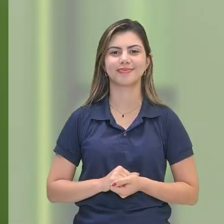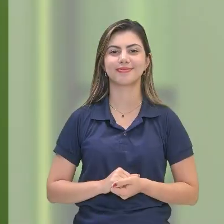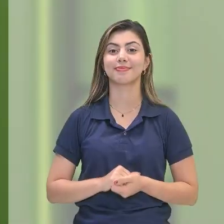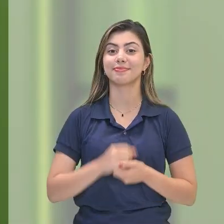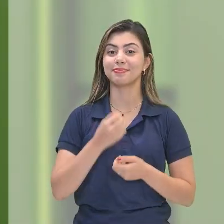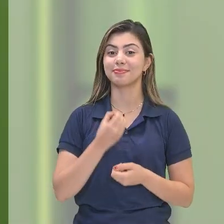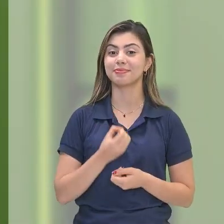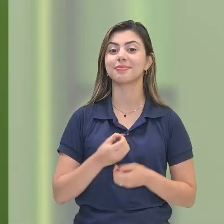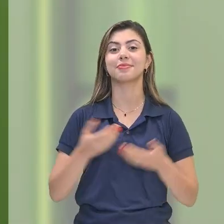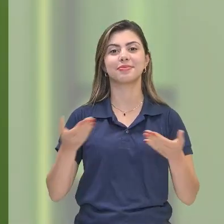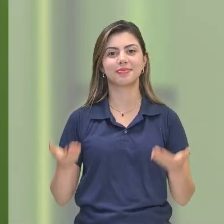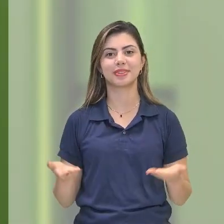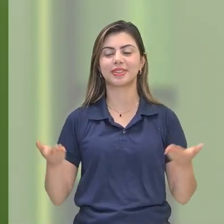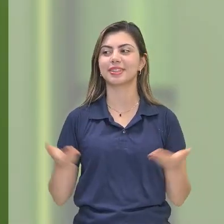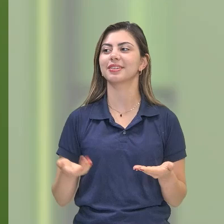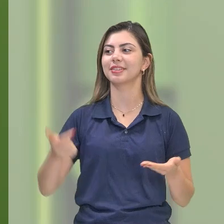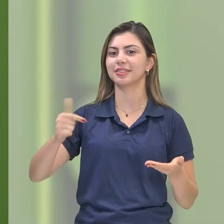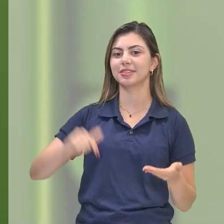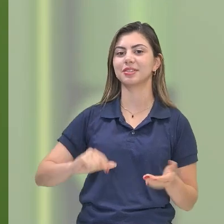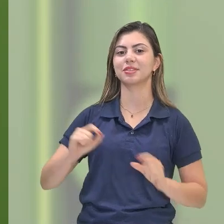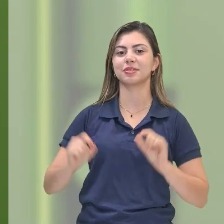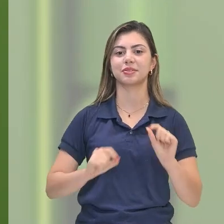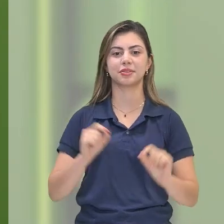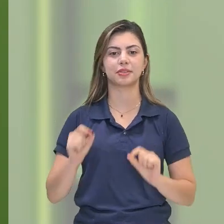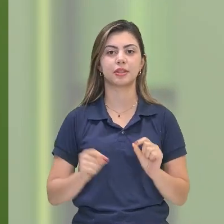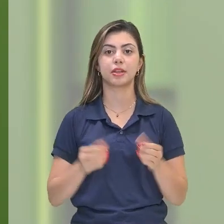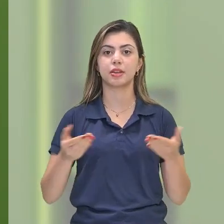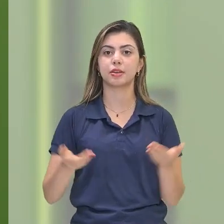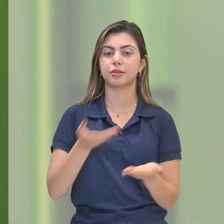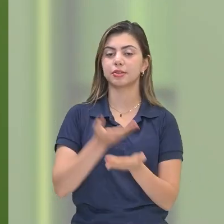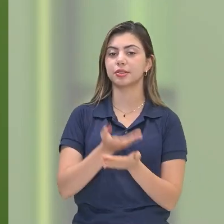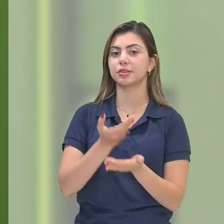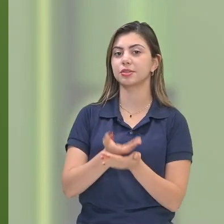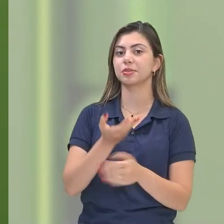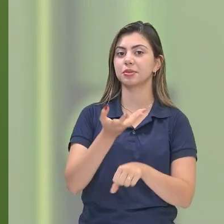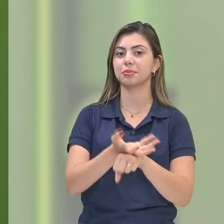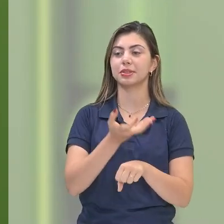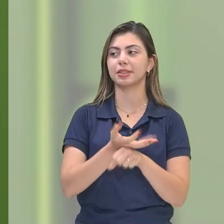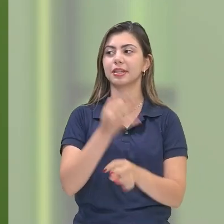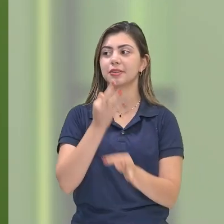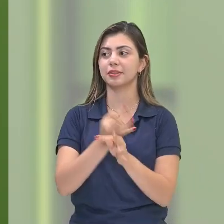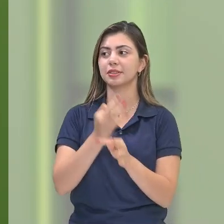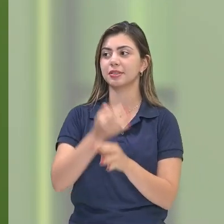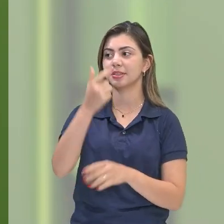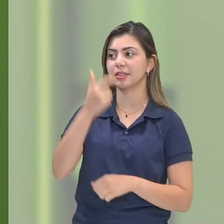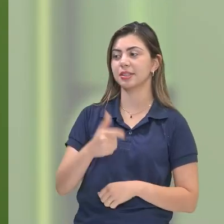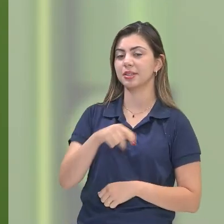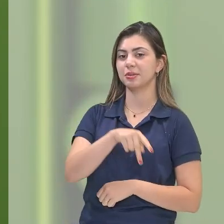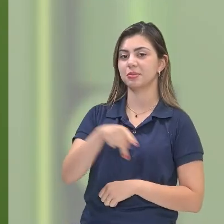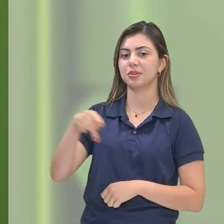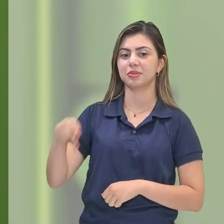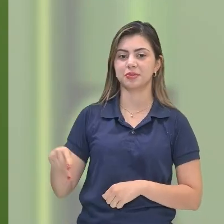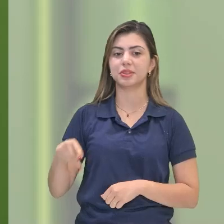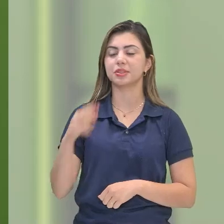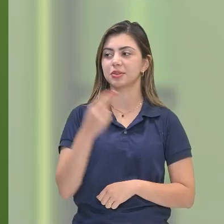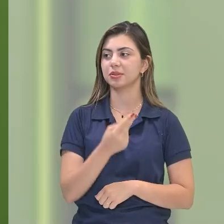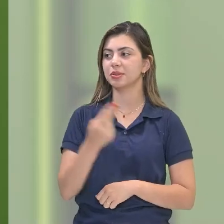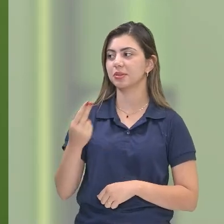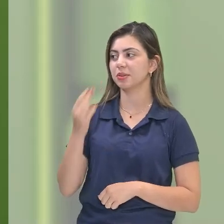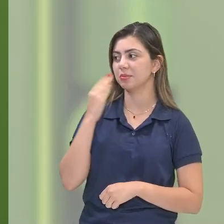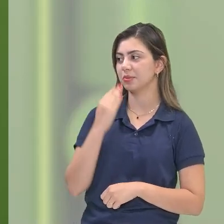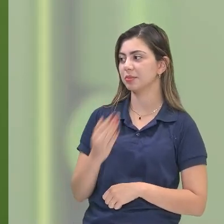Muito bem, pessoal, estamos de volta para mais uma aula de física. Eu sou o professor Nelson Bezerra e nós